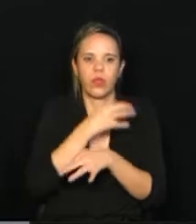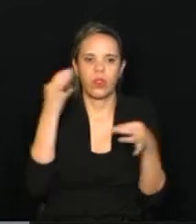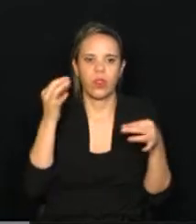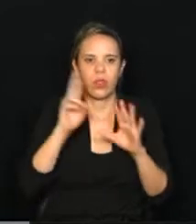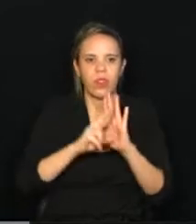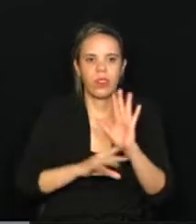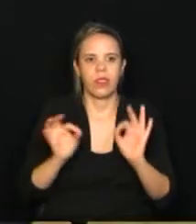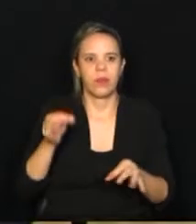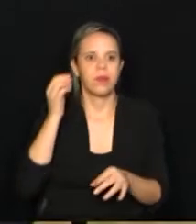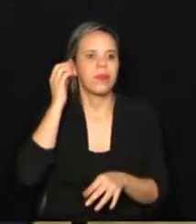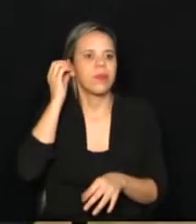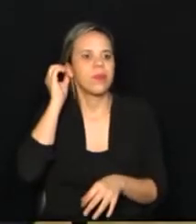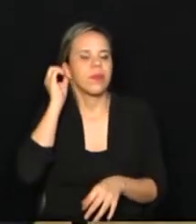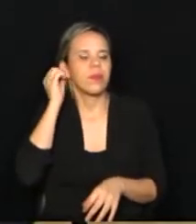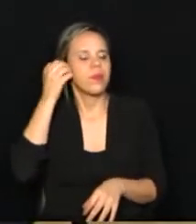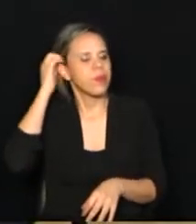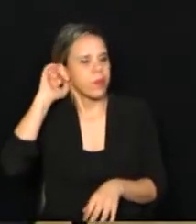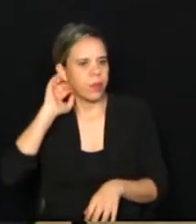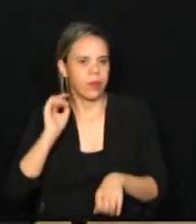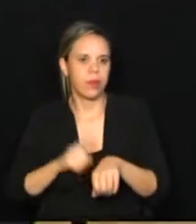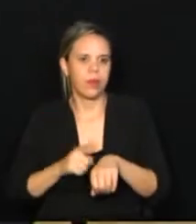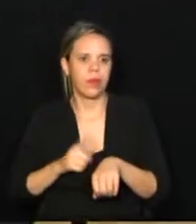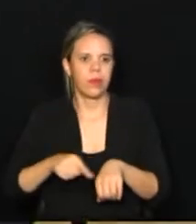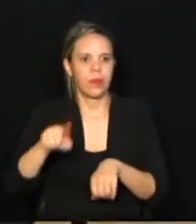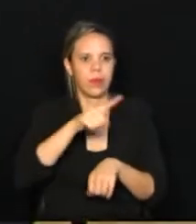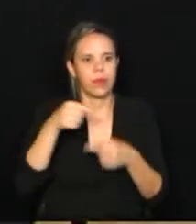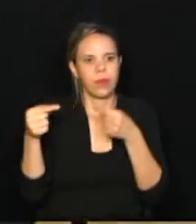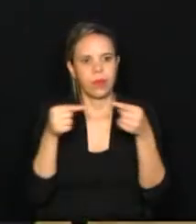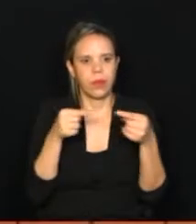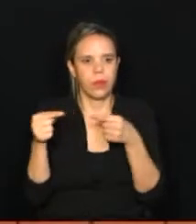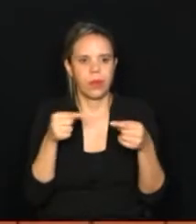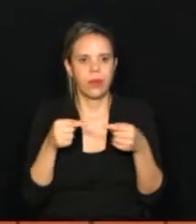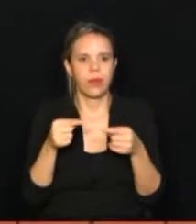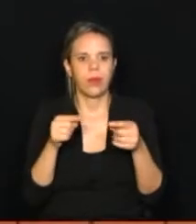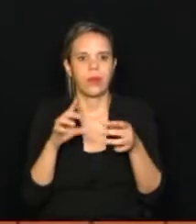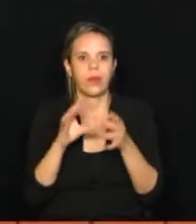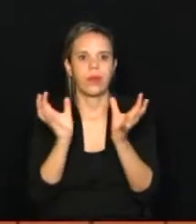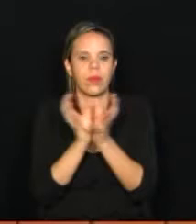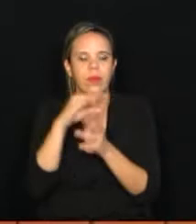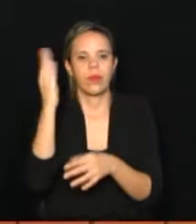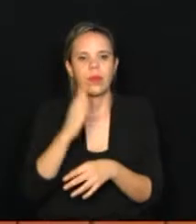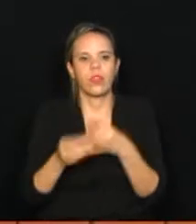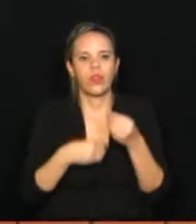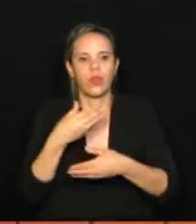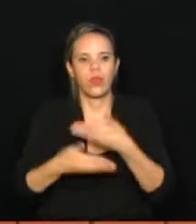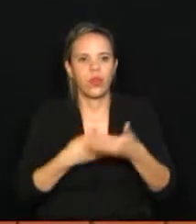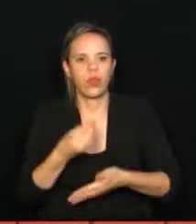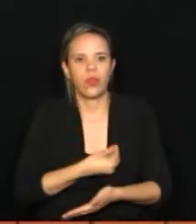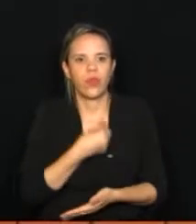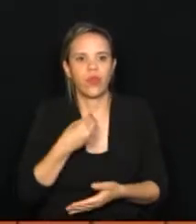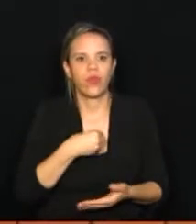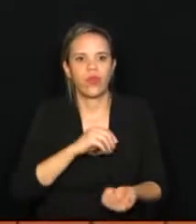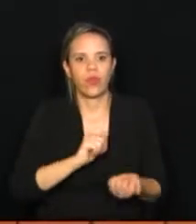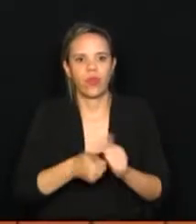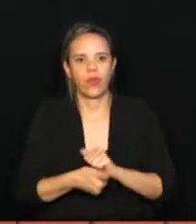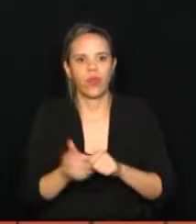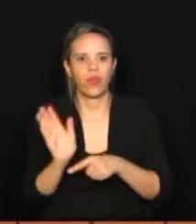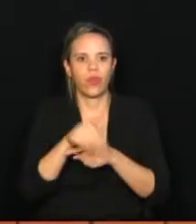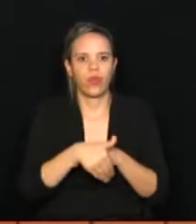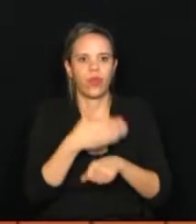regradinho. Ô Tássia, neste momento que vocês estão disputando uma Liga Nacional, como é que é a rotina de uma atleta de